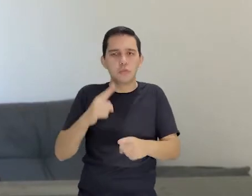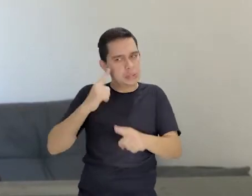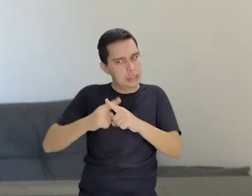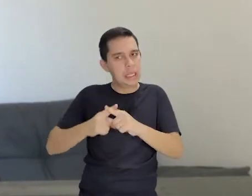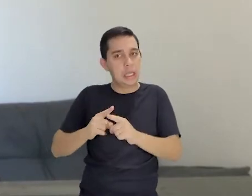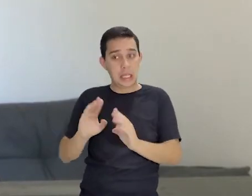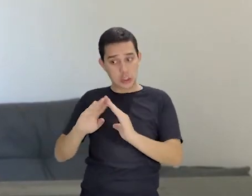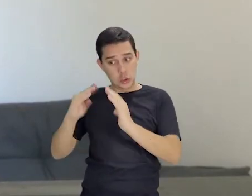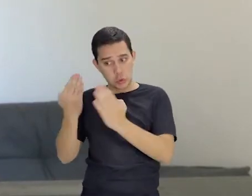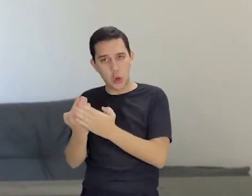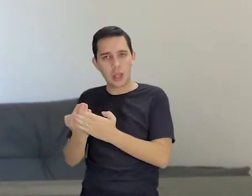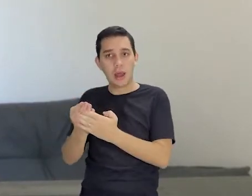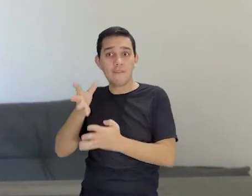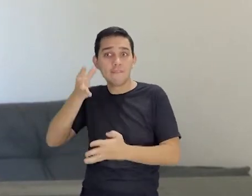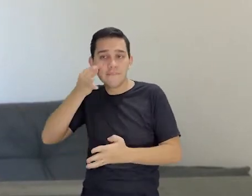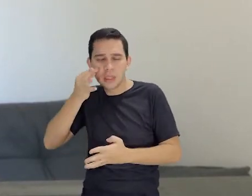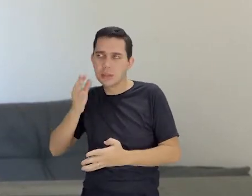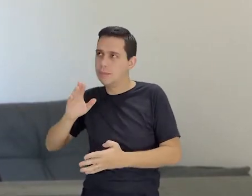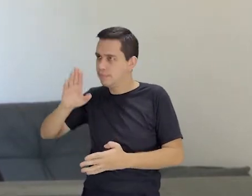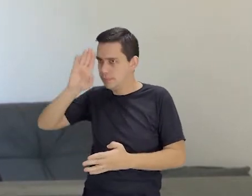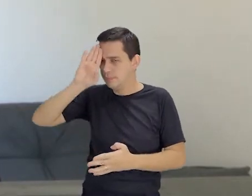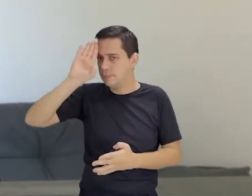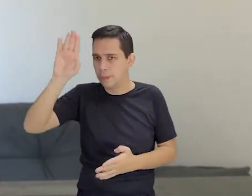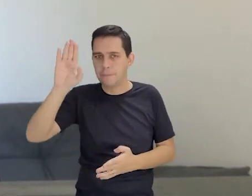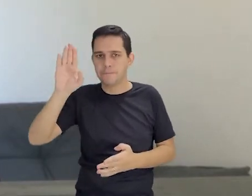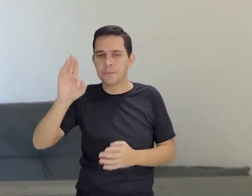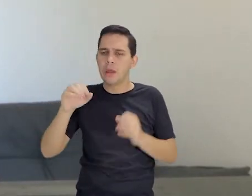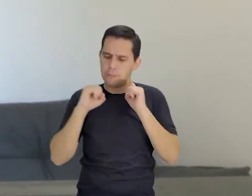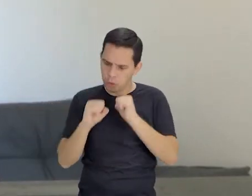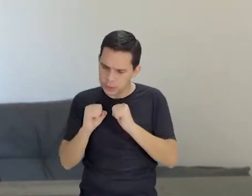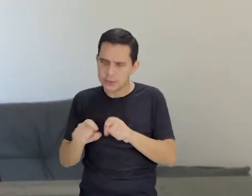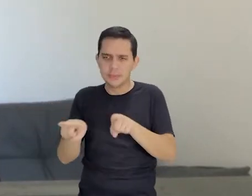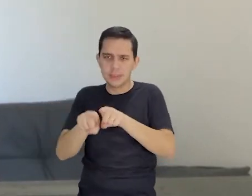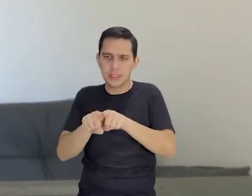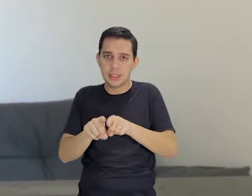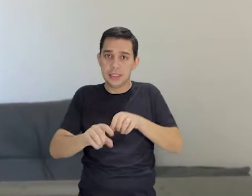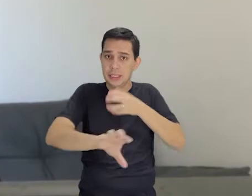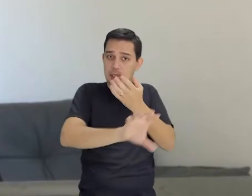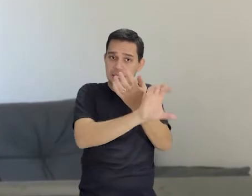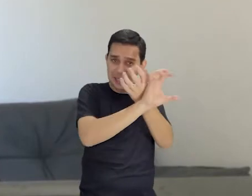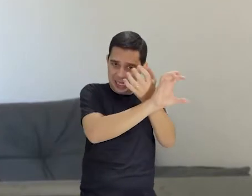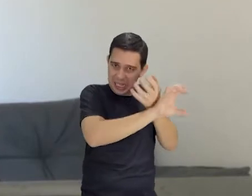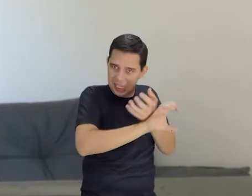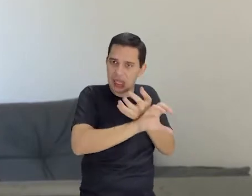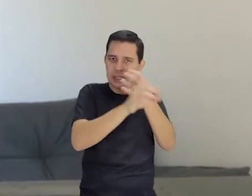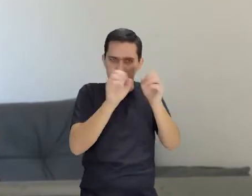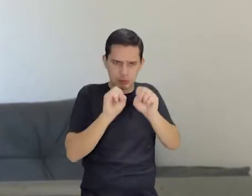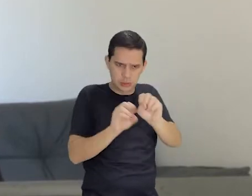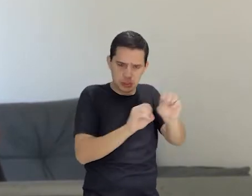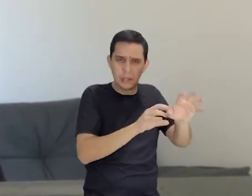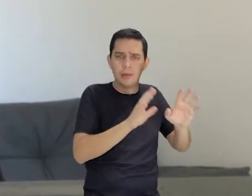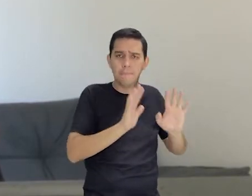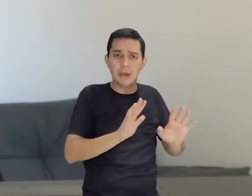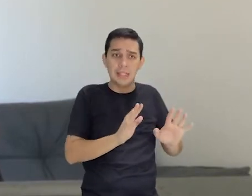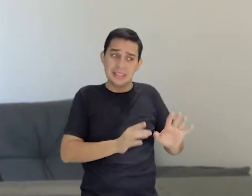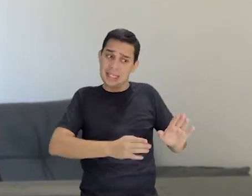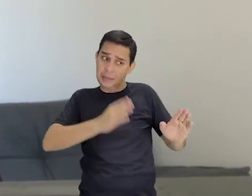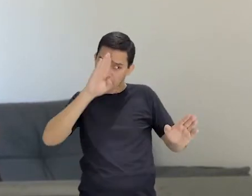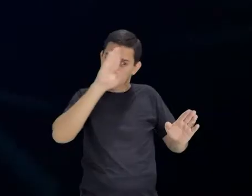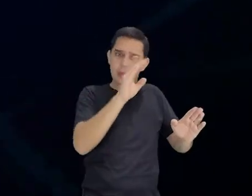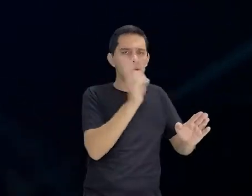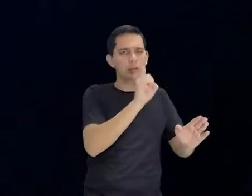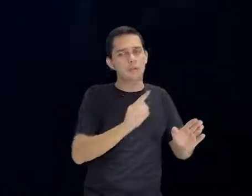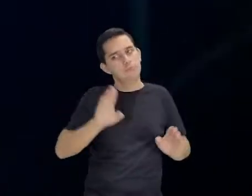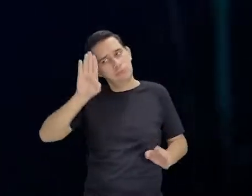insubstituível, ainda que possa haver um ensino remoto, ele é a exceção e não a regra, e, portanto,